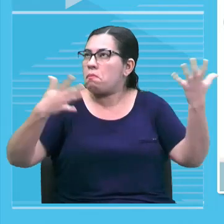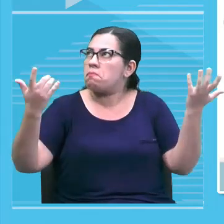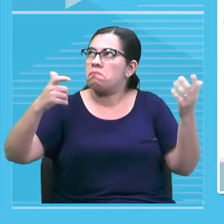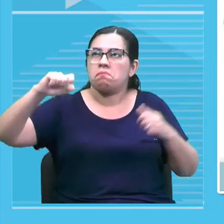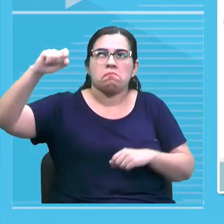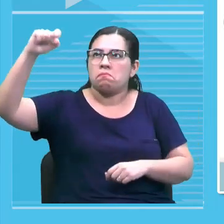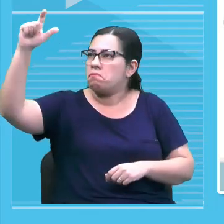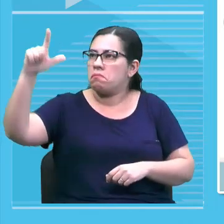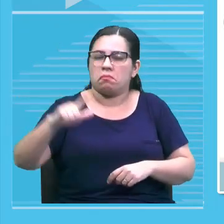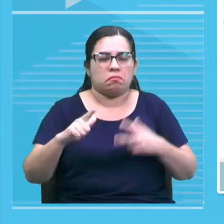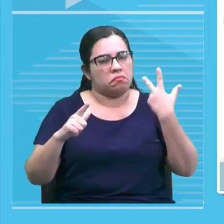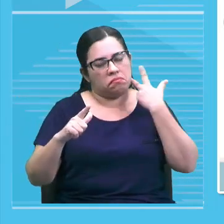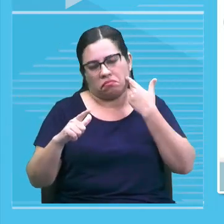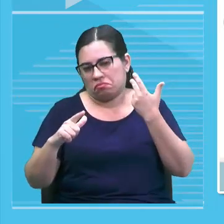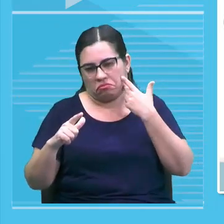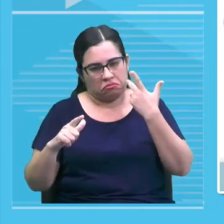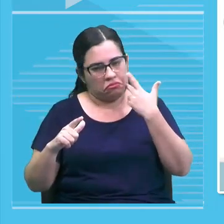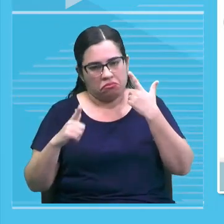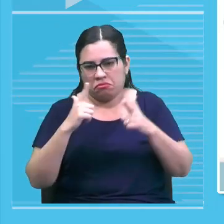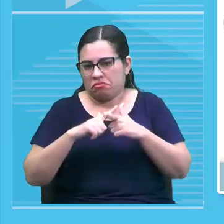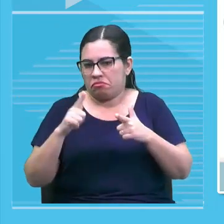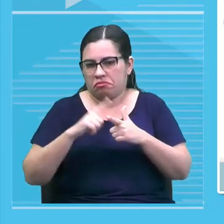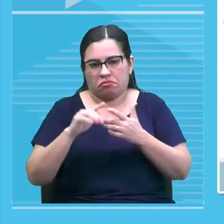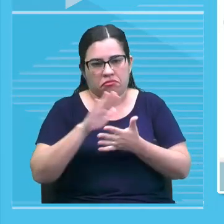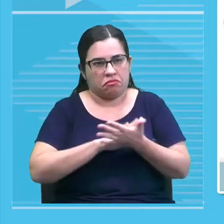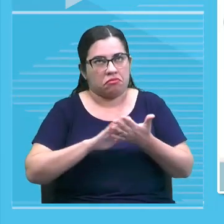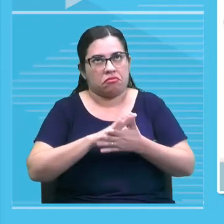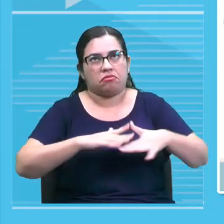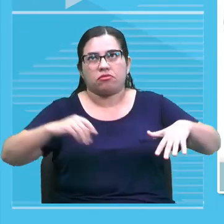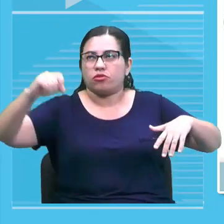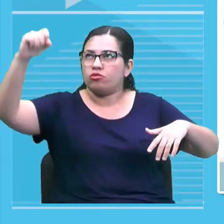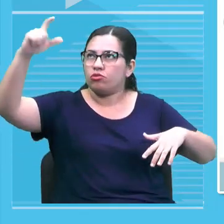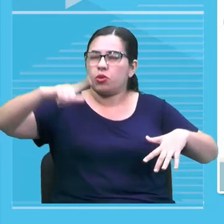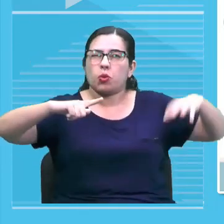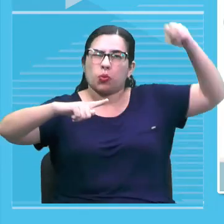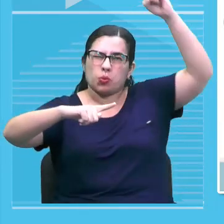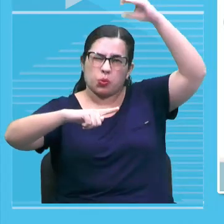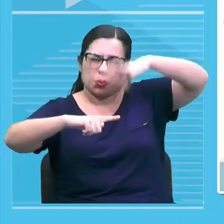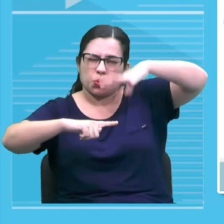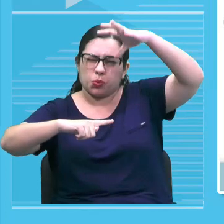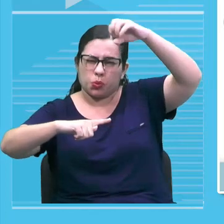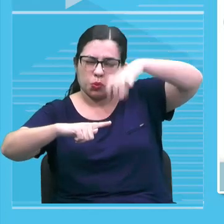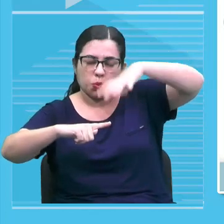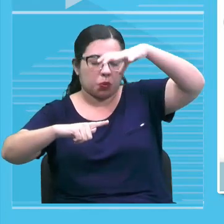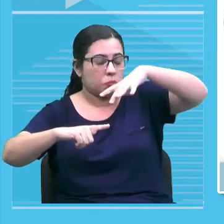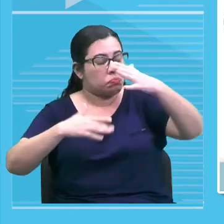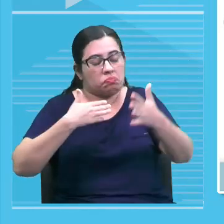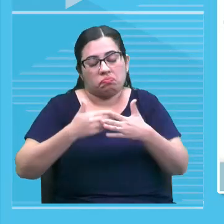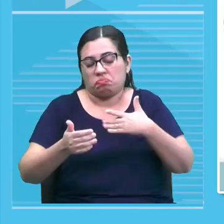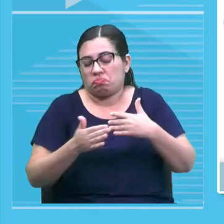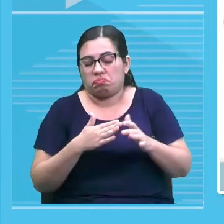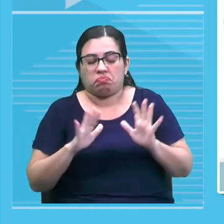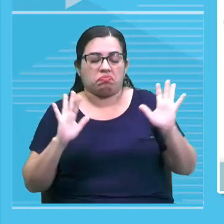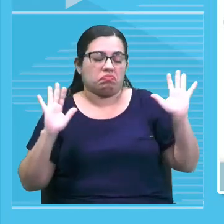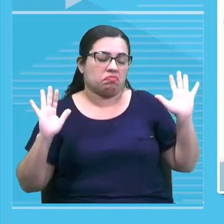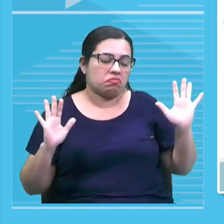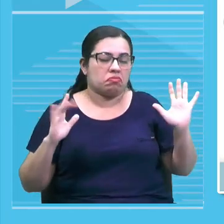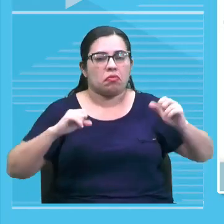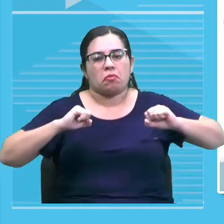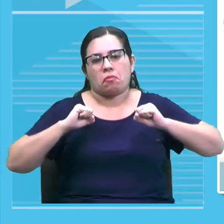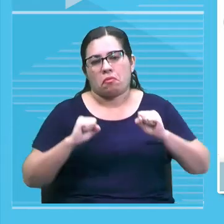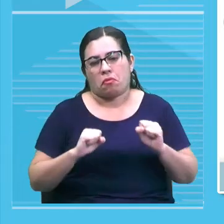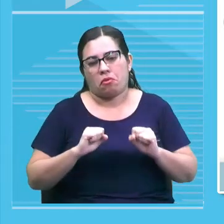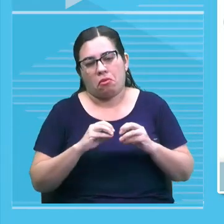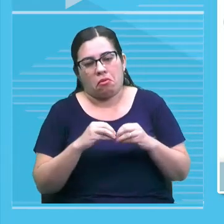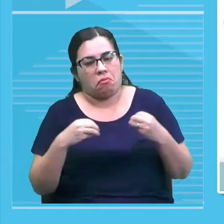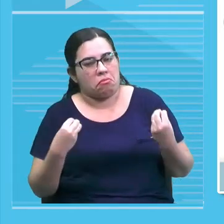interferência quando passar pelas gotas de água então Independente se é meio com matéria ou